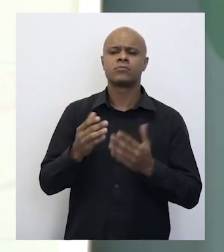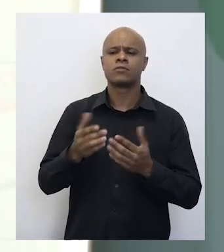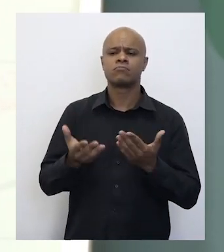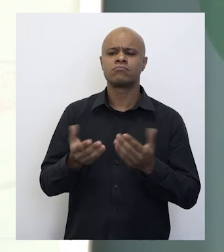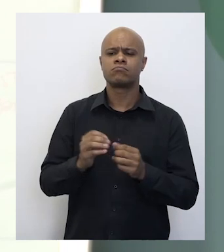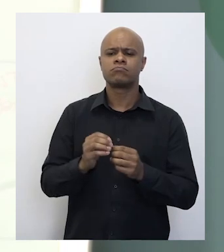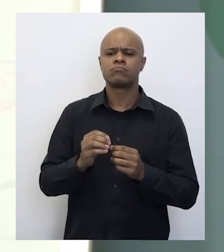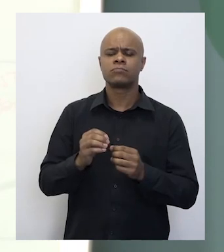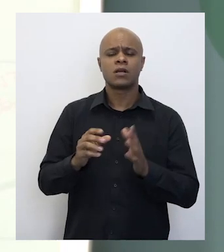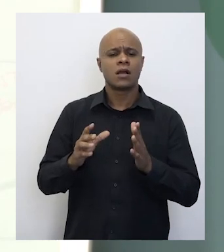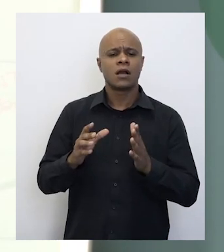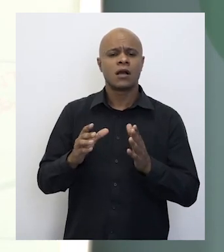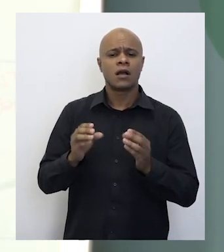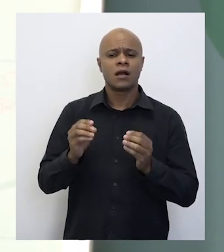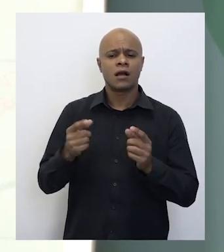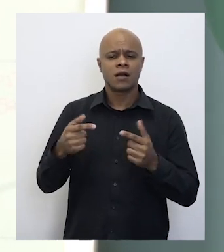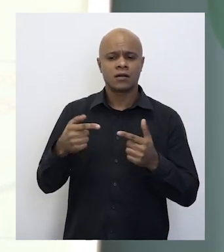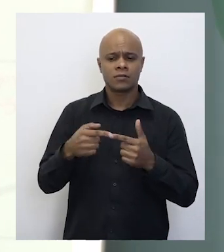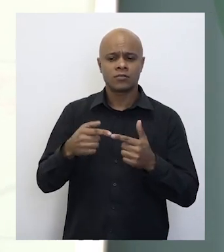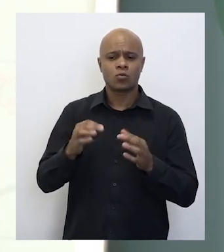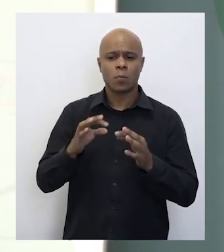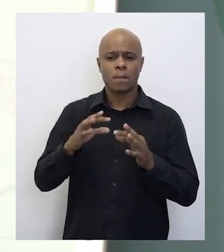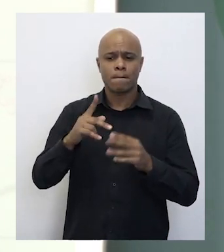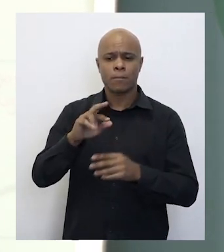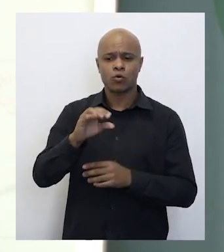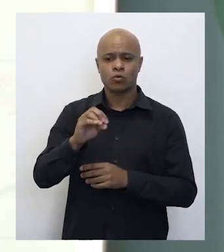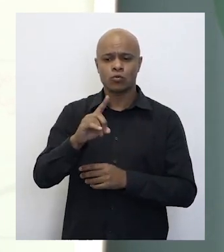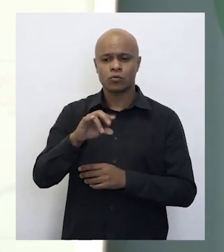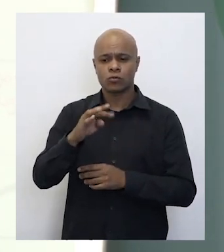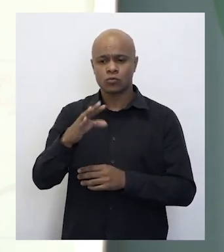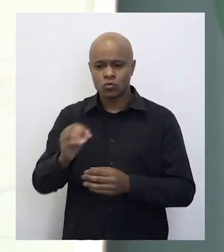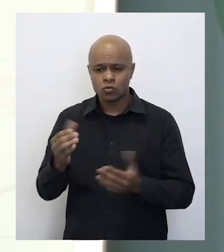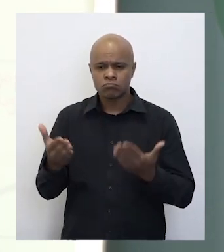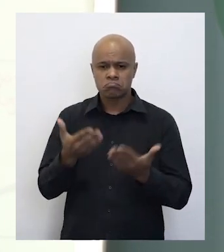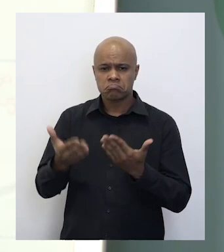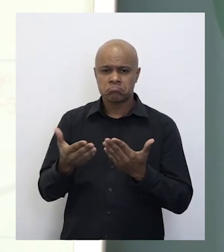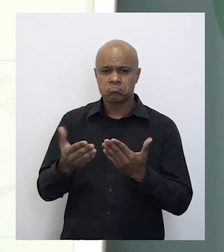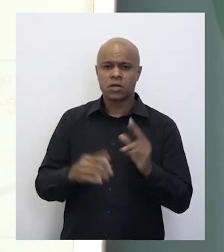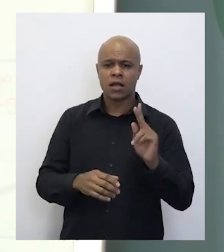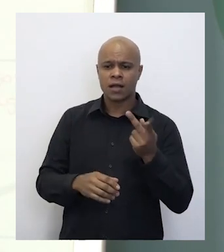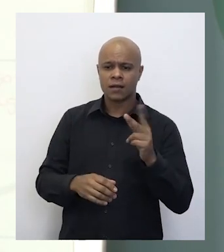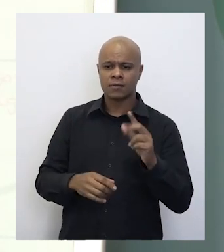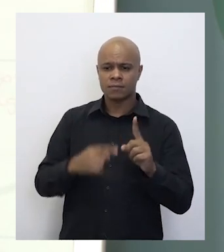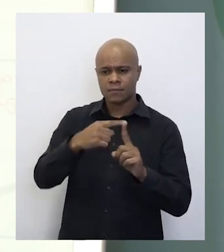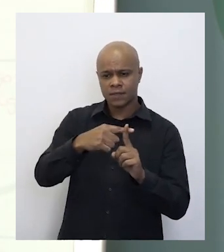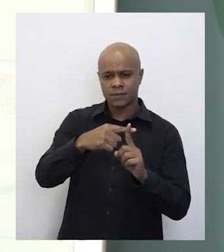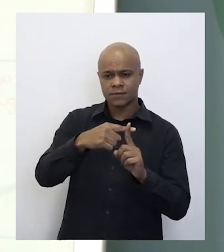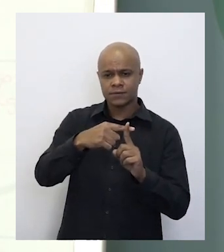a relação do produto sobre o reagente. Quem é o meu produto? H+ e